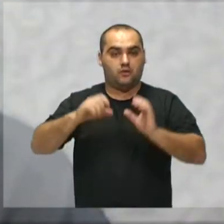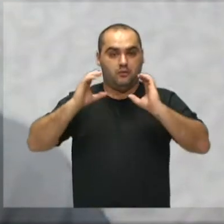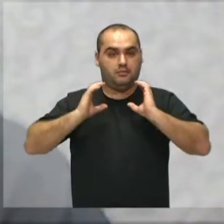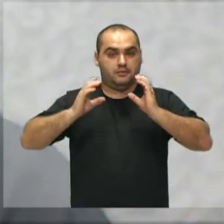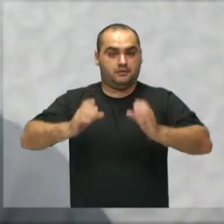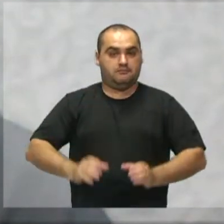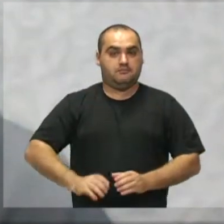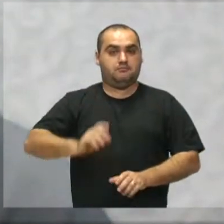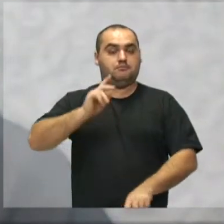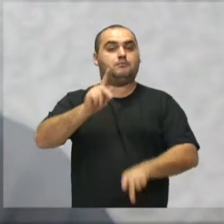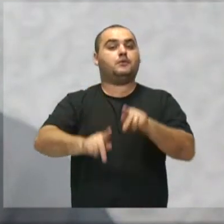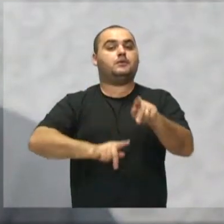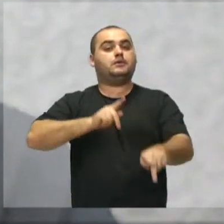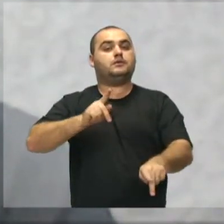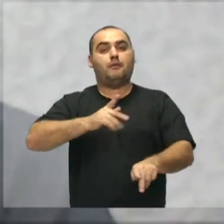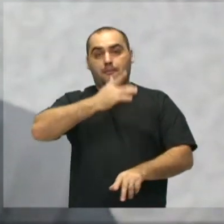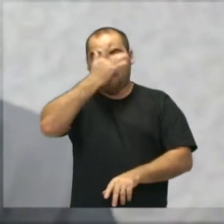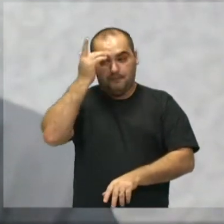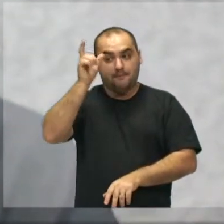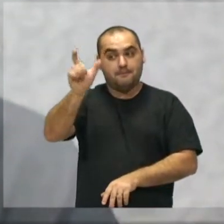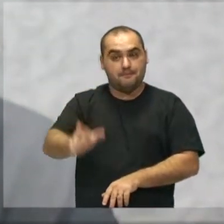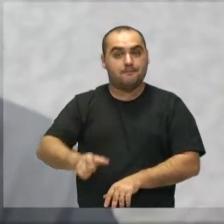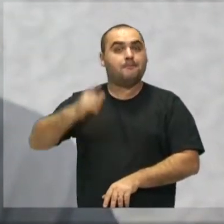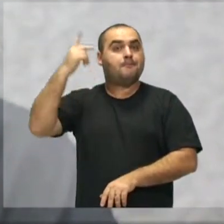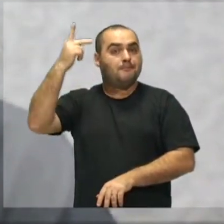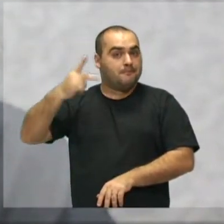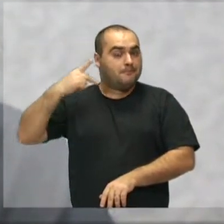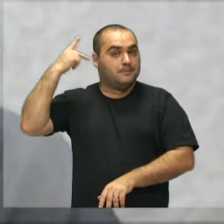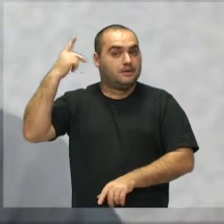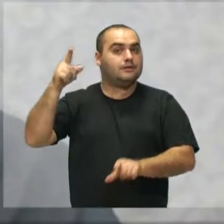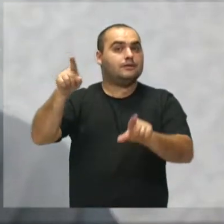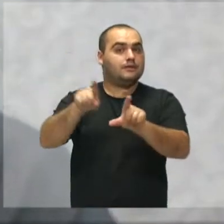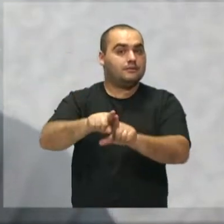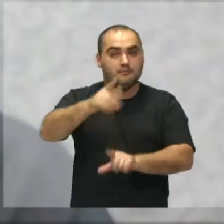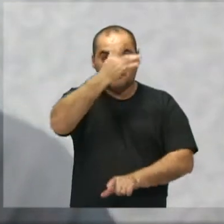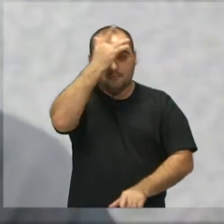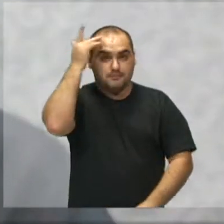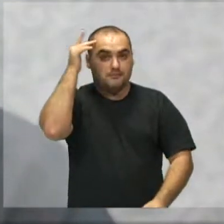político, tanto dos políticos quanto dos eleitores.